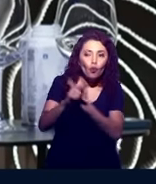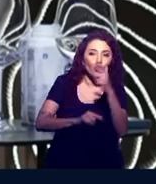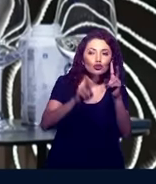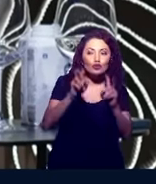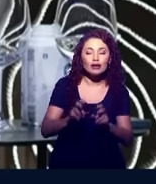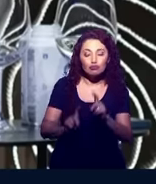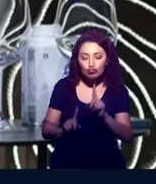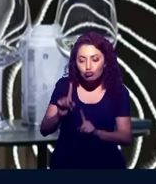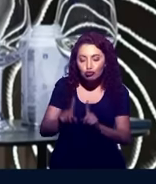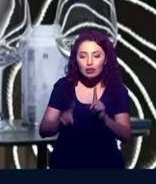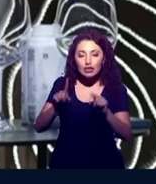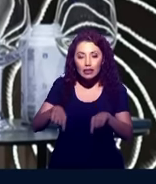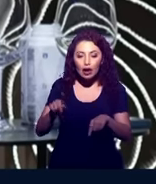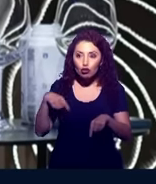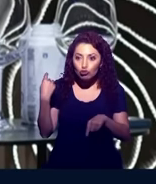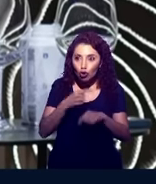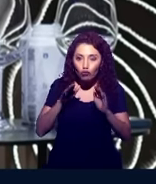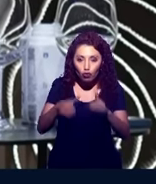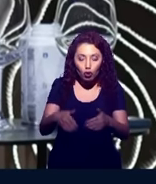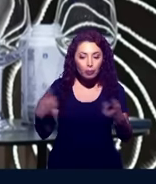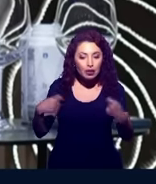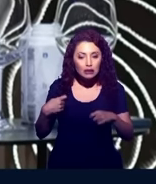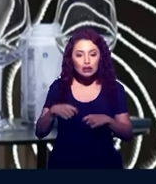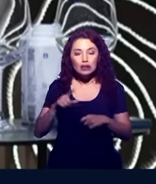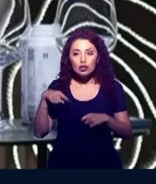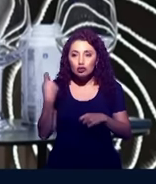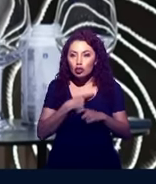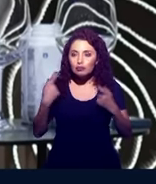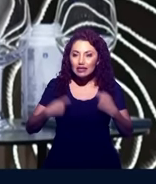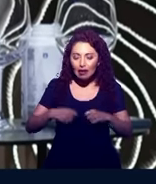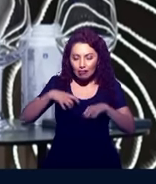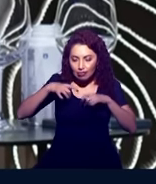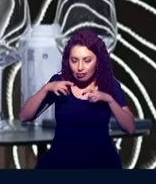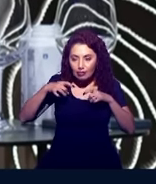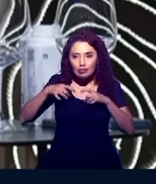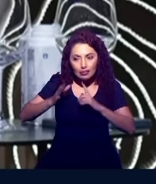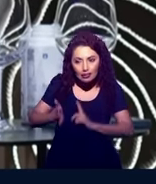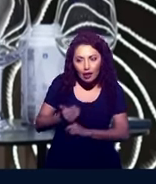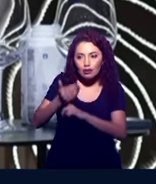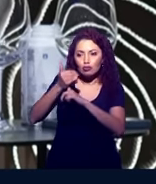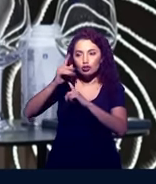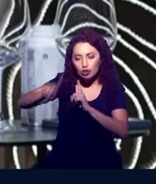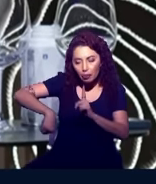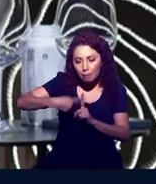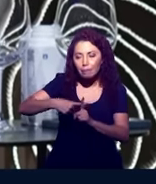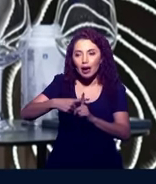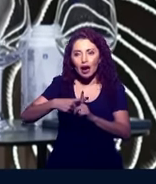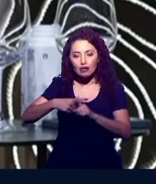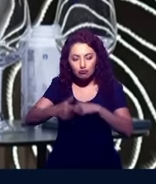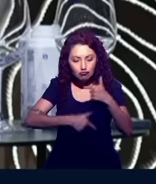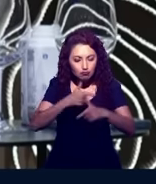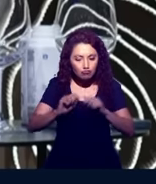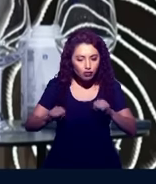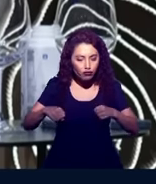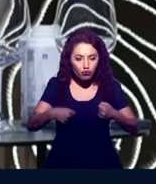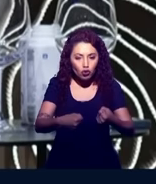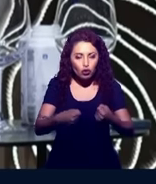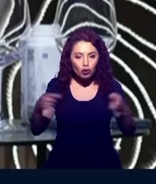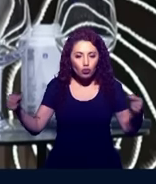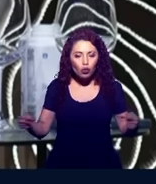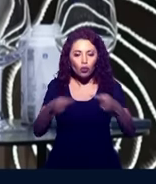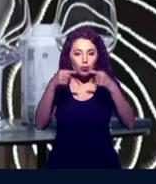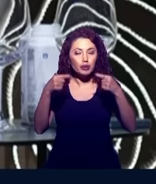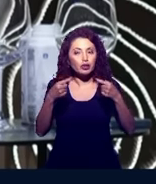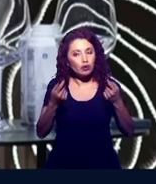nossa obsessão de ter uma técnica e uma força de trabalho uma tecnologia uma força de trabalho compatíveis com o nosso